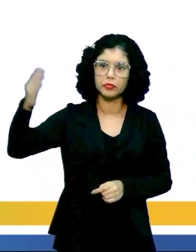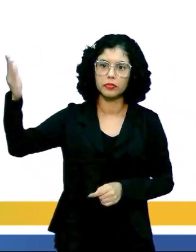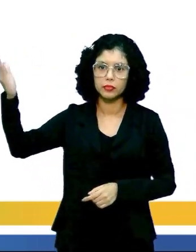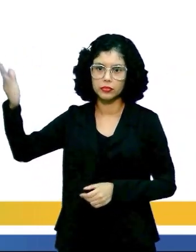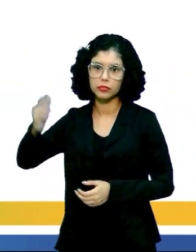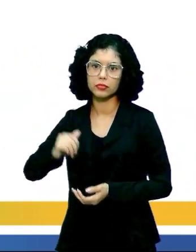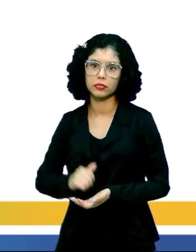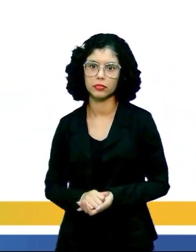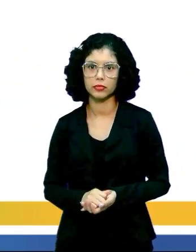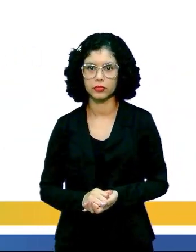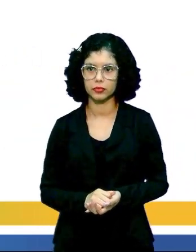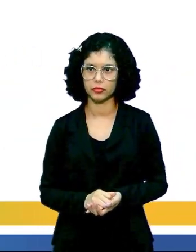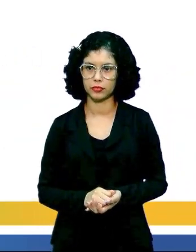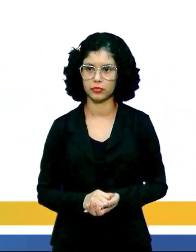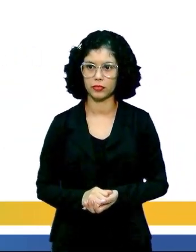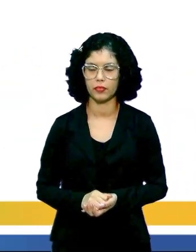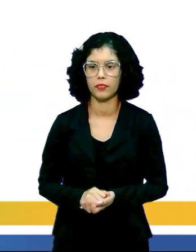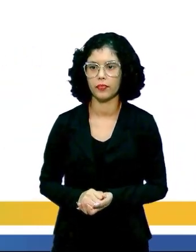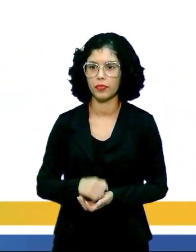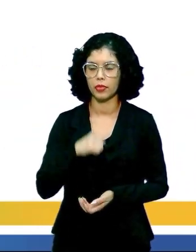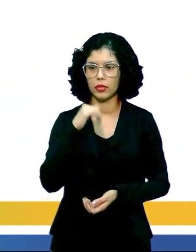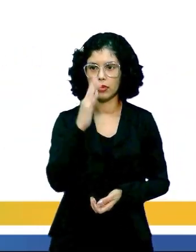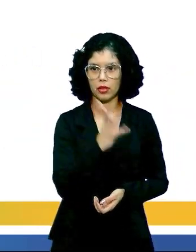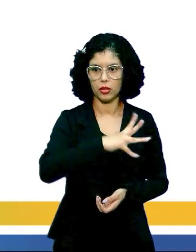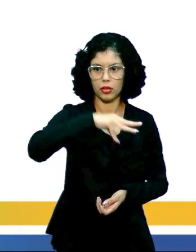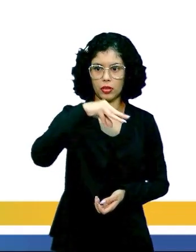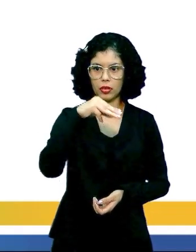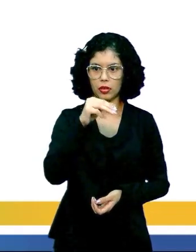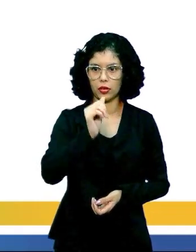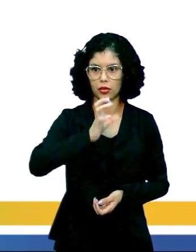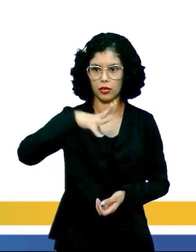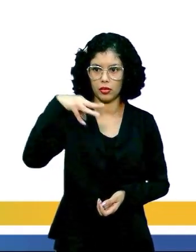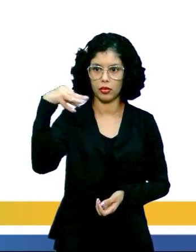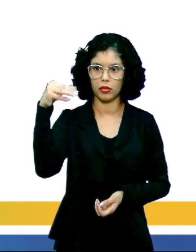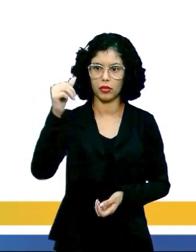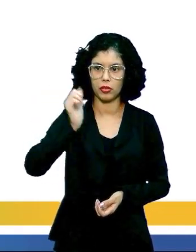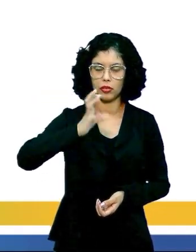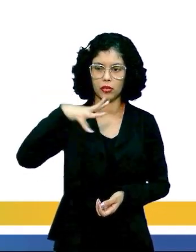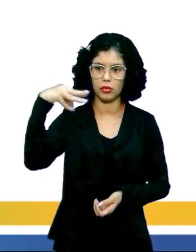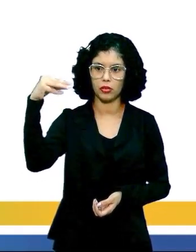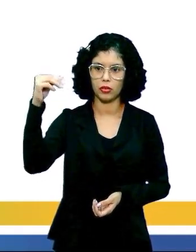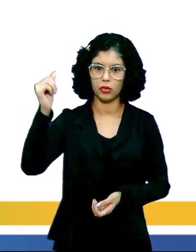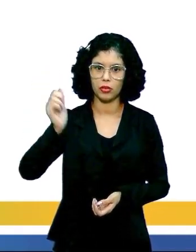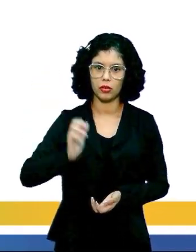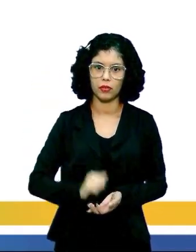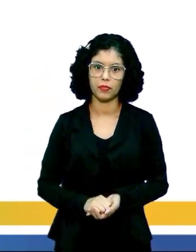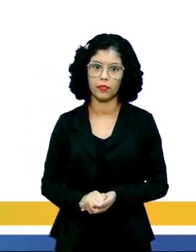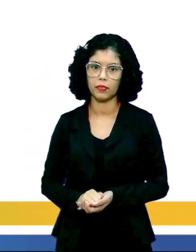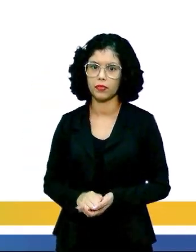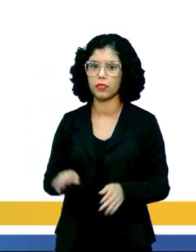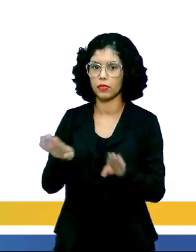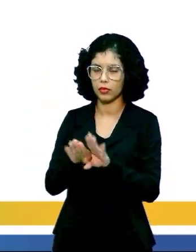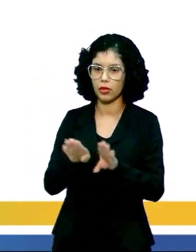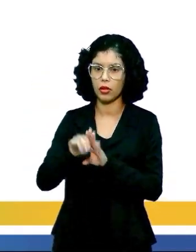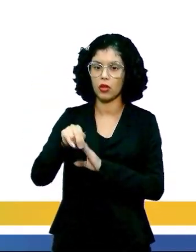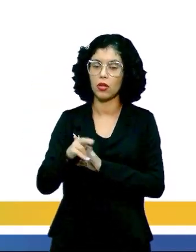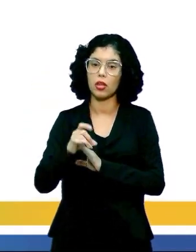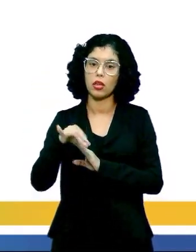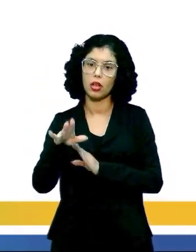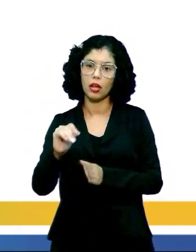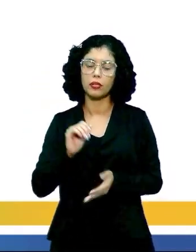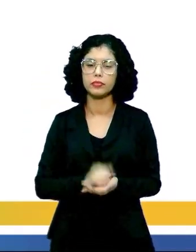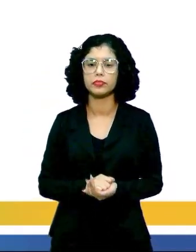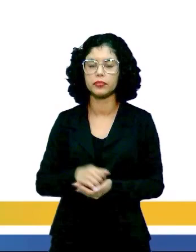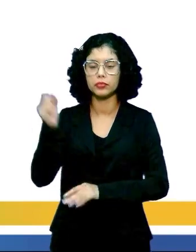modelo atômico de Bohr. A bioluminescência, né, dos animais. Nós temos ali o neon,